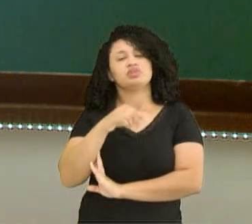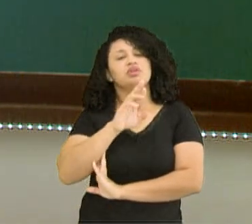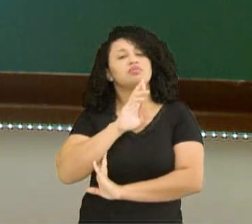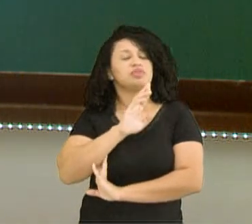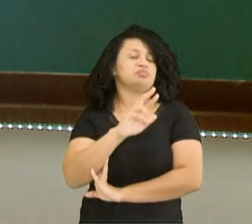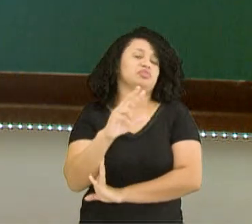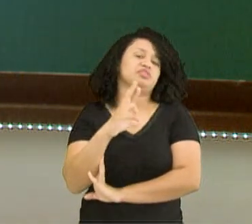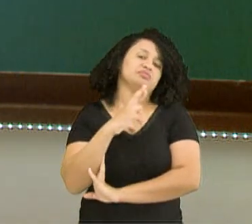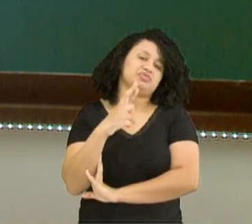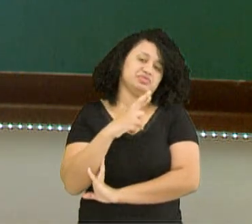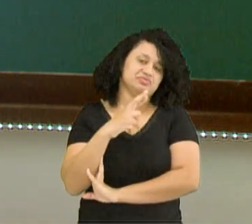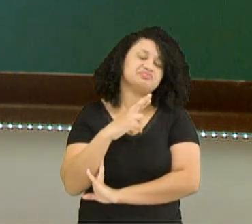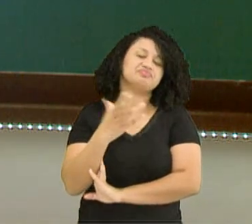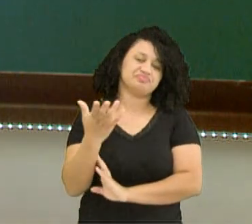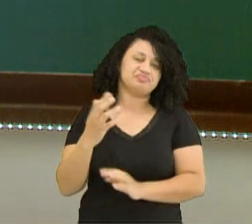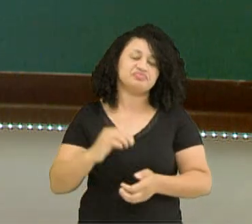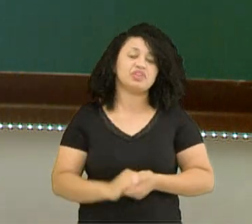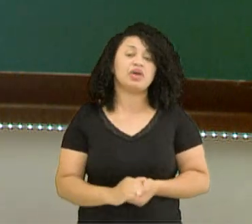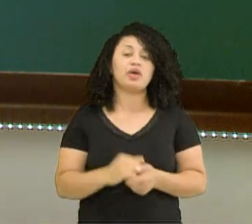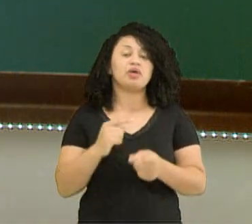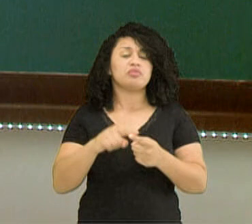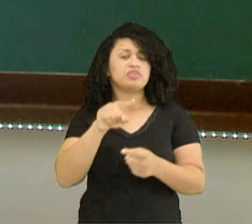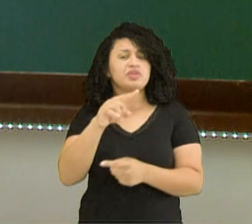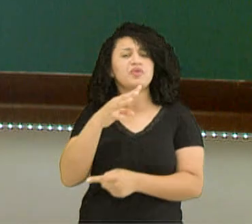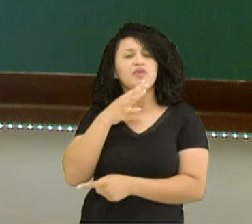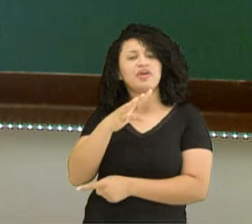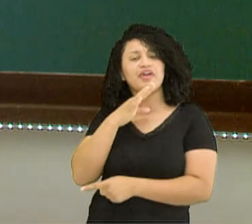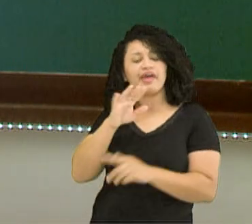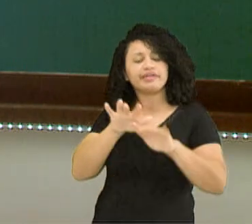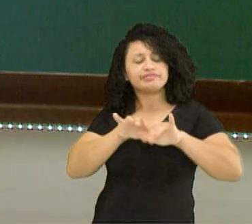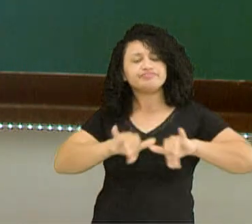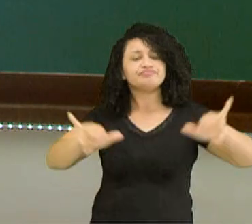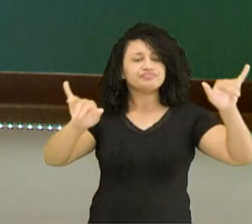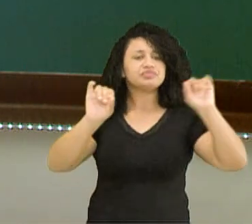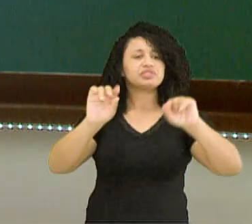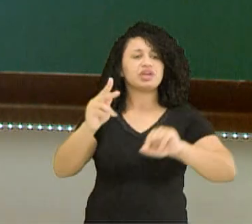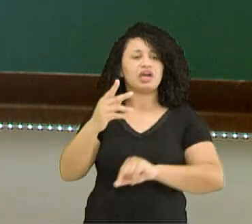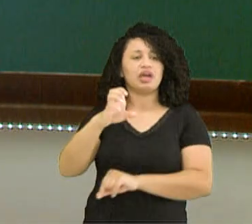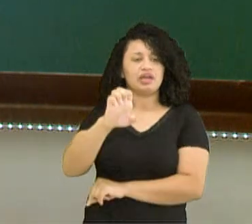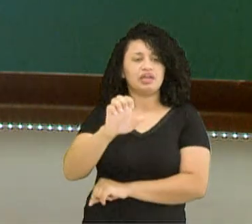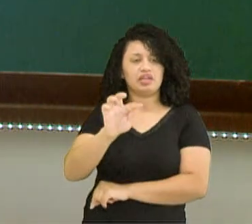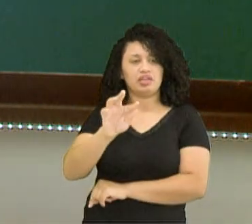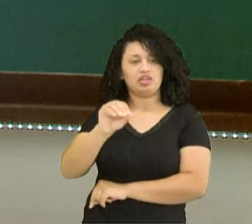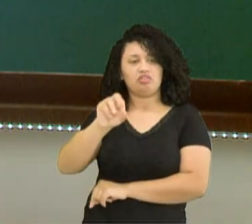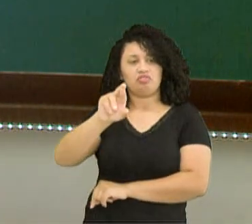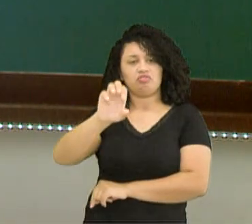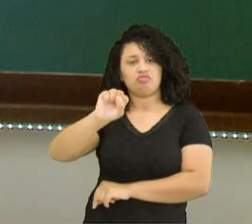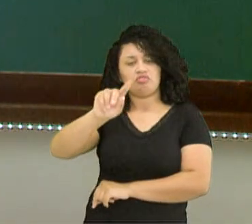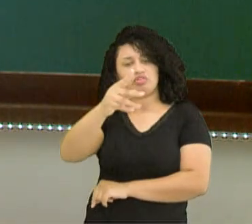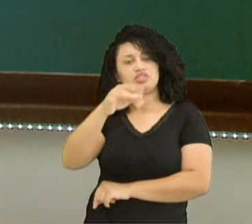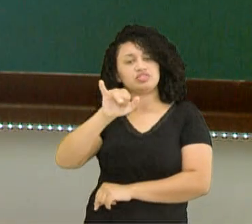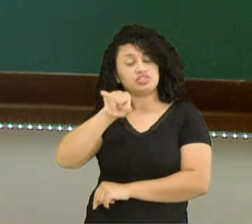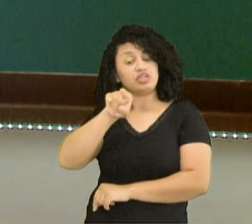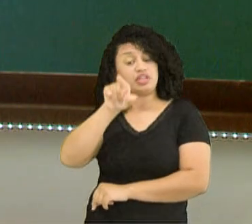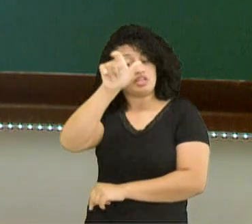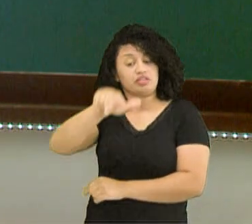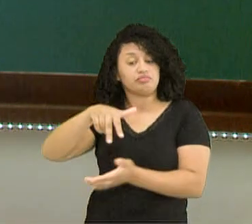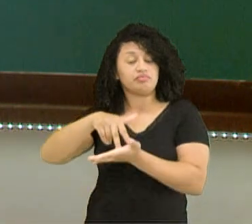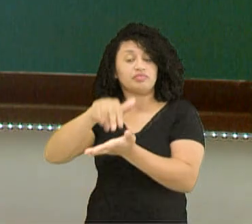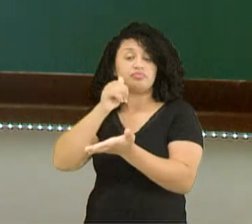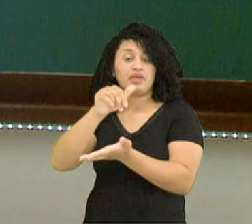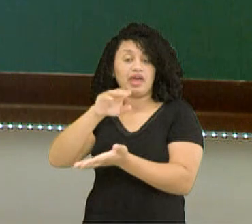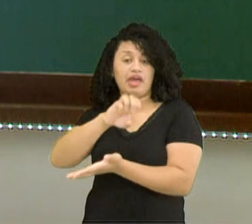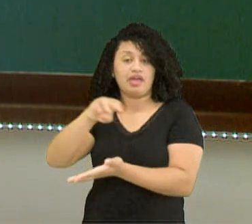campaign? Essa é uma resposta pessoal. Você já ouviu falar dessa campanha He for She? Que a Emma Watson ela é representante